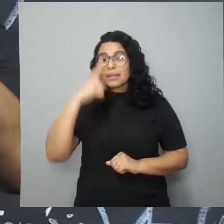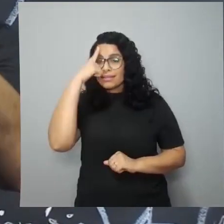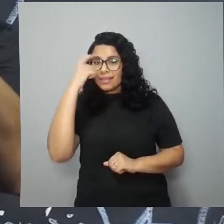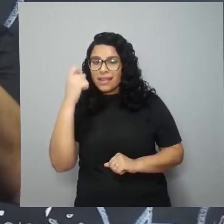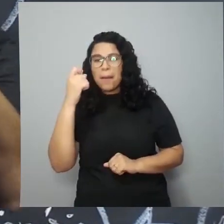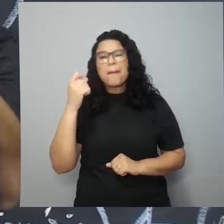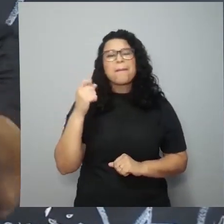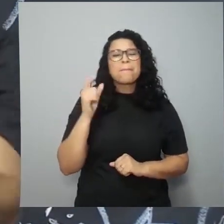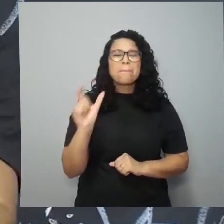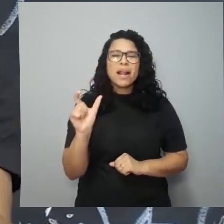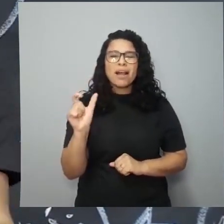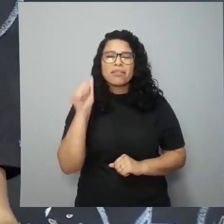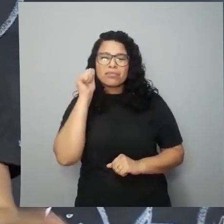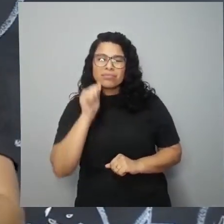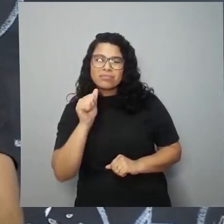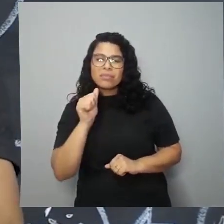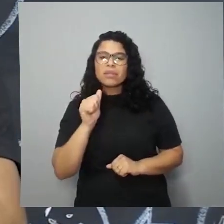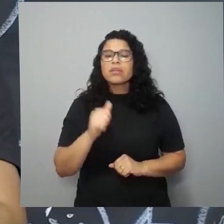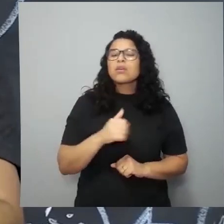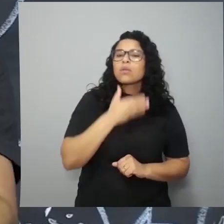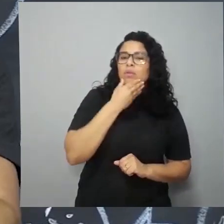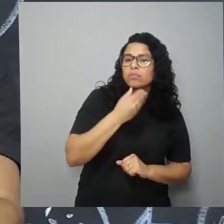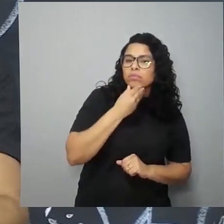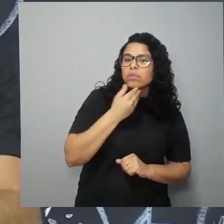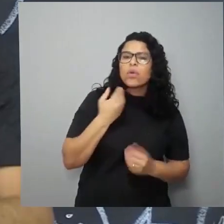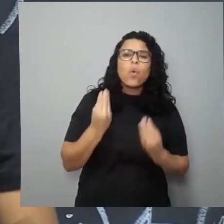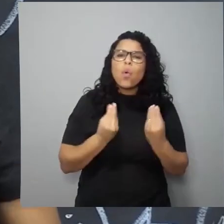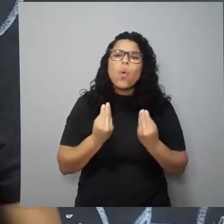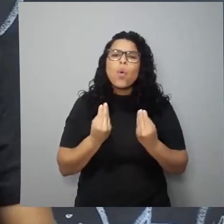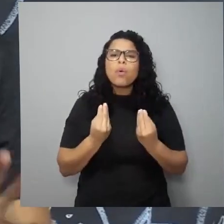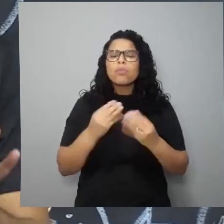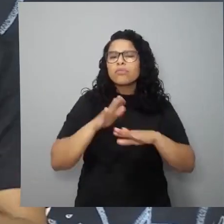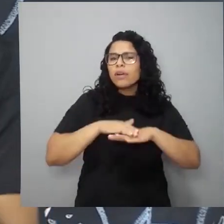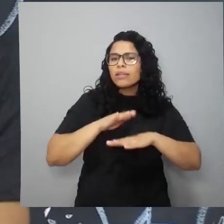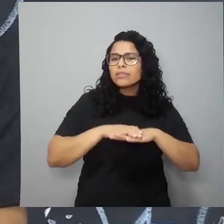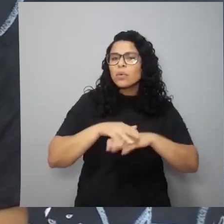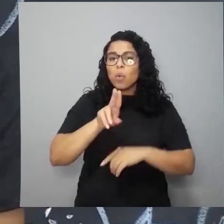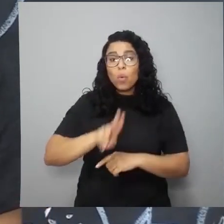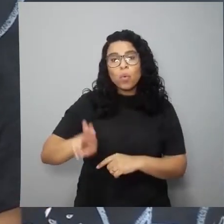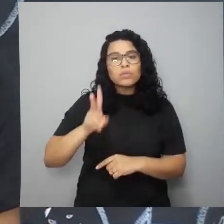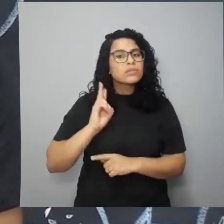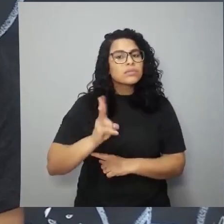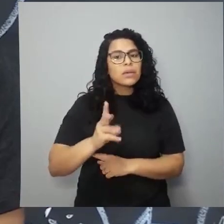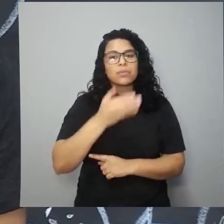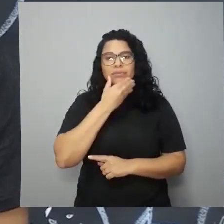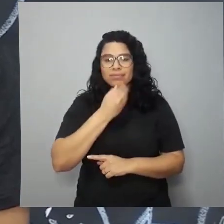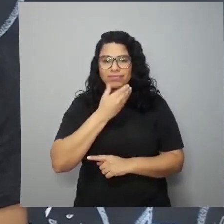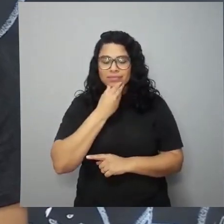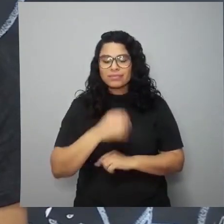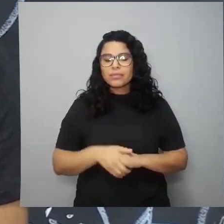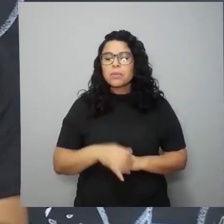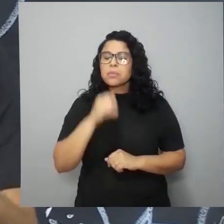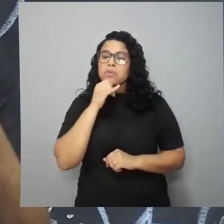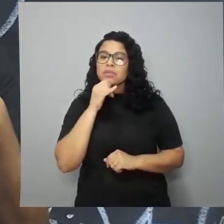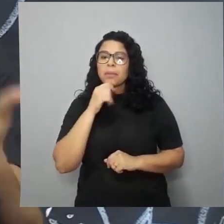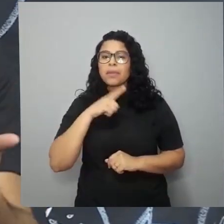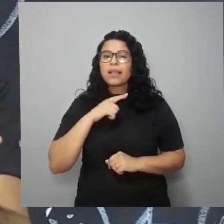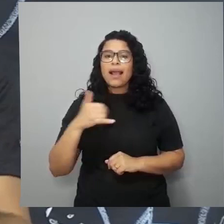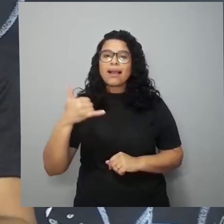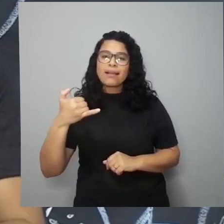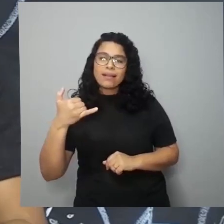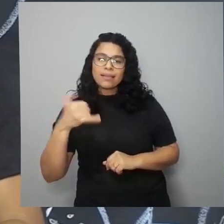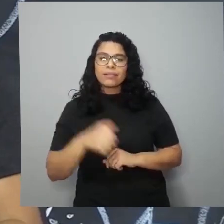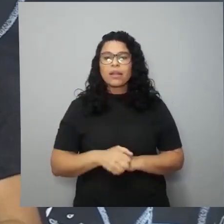masculina e uma palavra feminina, eu vou precisar unificar. E na língua portuguesa a gente unifica isso utilizando o gênero masculino, ok? Então se eu tenho, por exemplo,